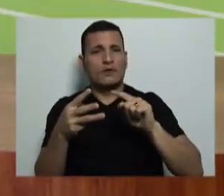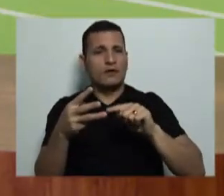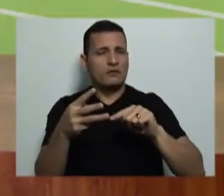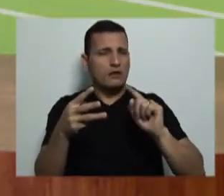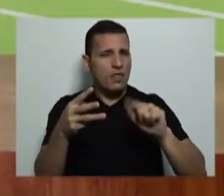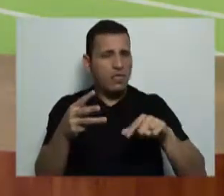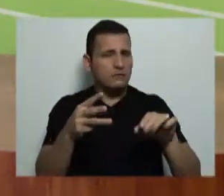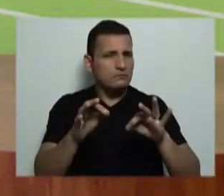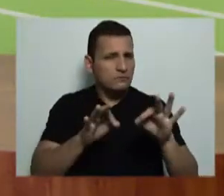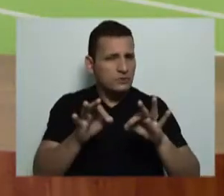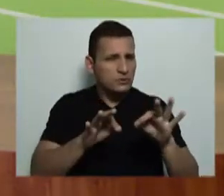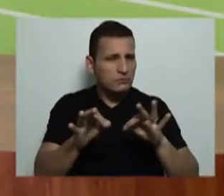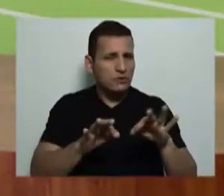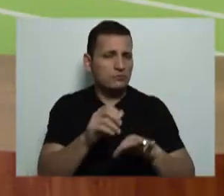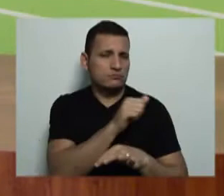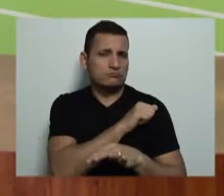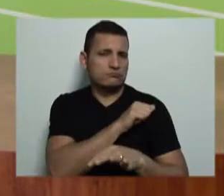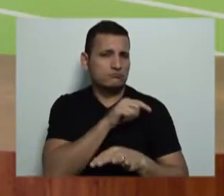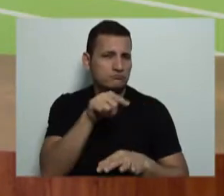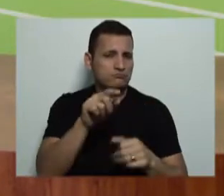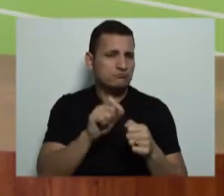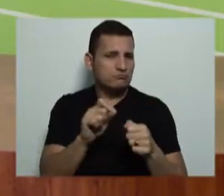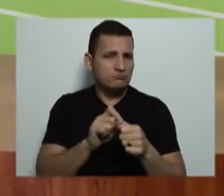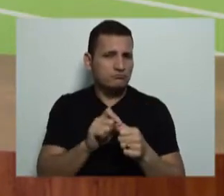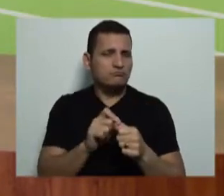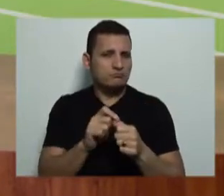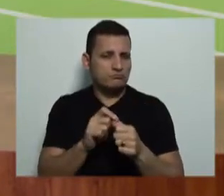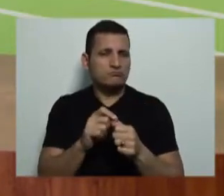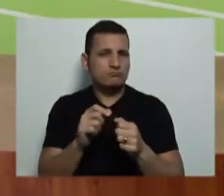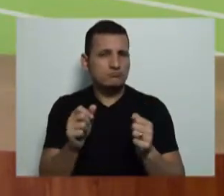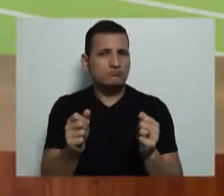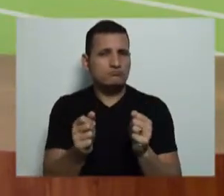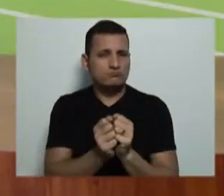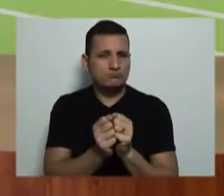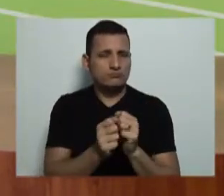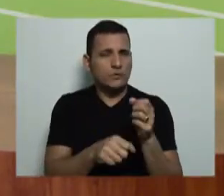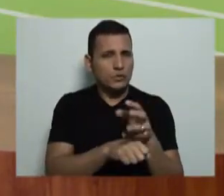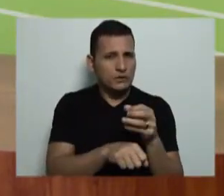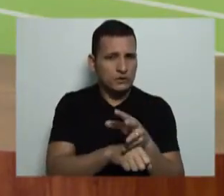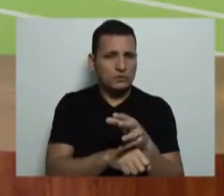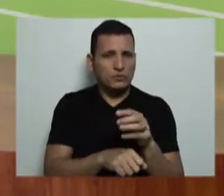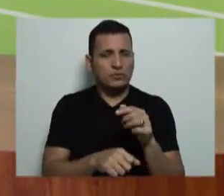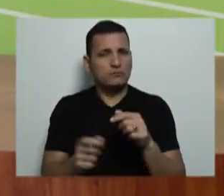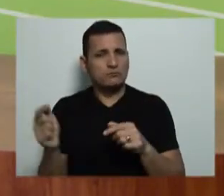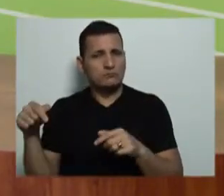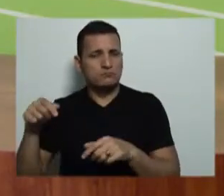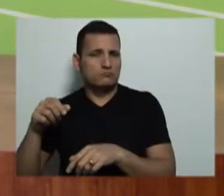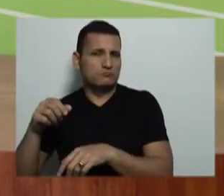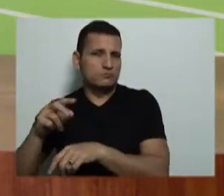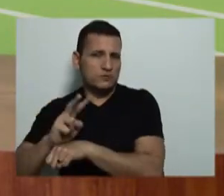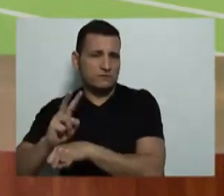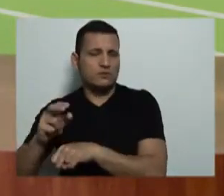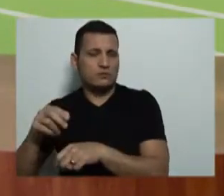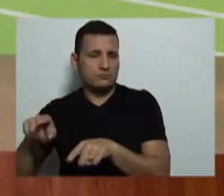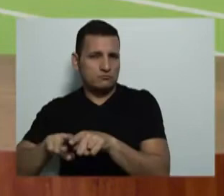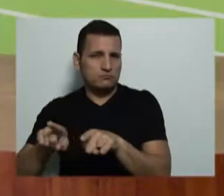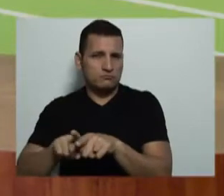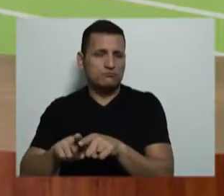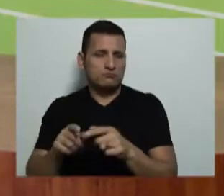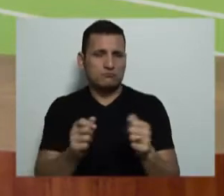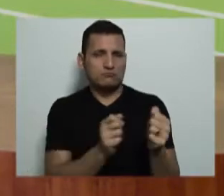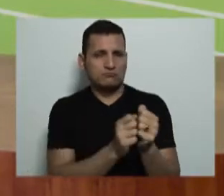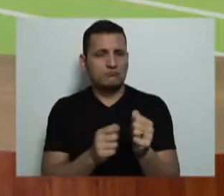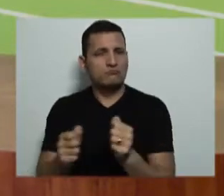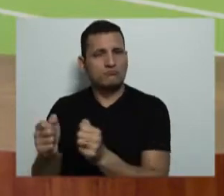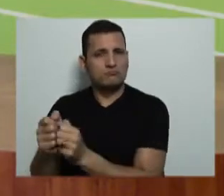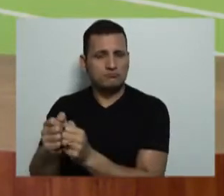que se tem para o aluno fazer junto com o orientador e o supervisor esse desenvolvimento de tudo que ele vai realizar